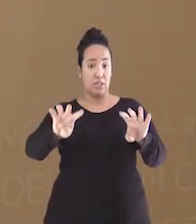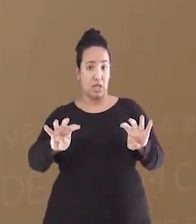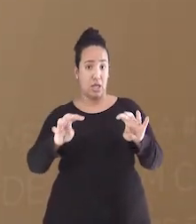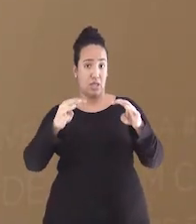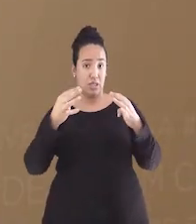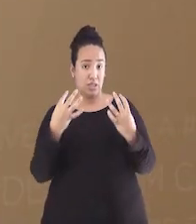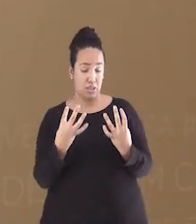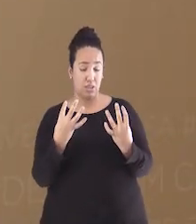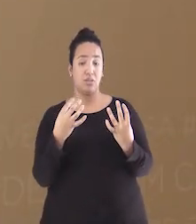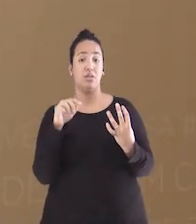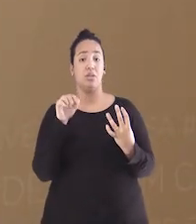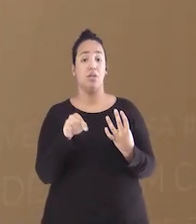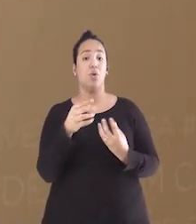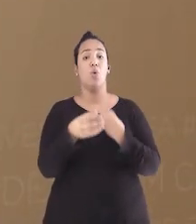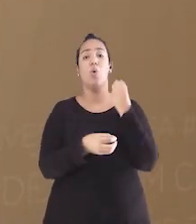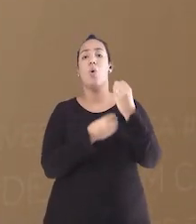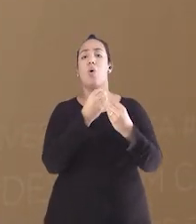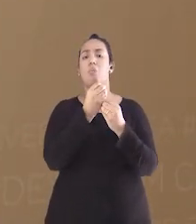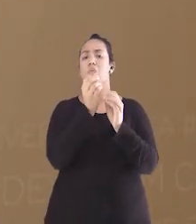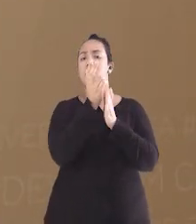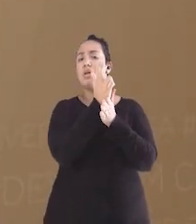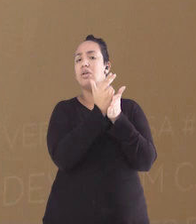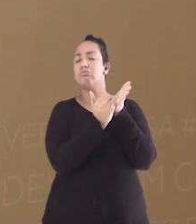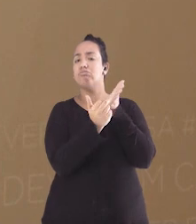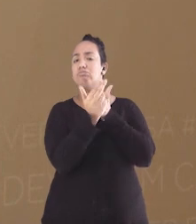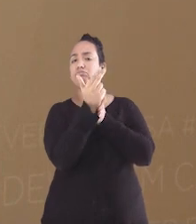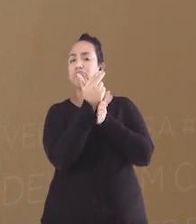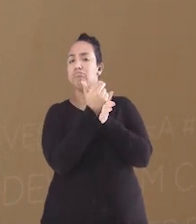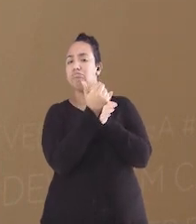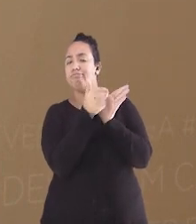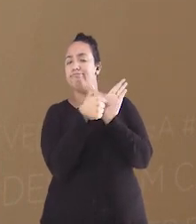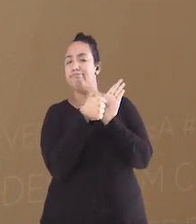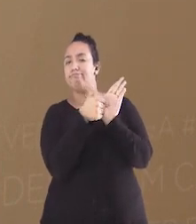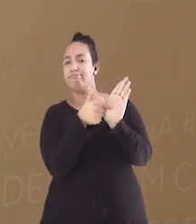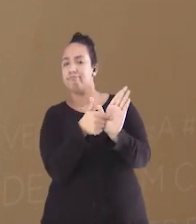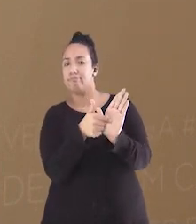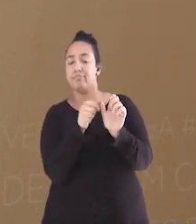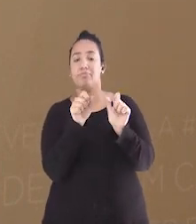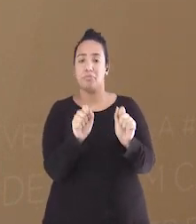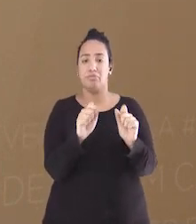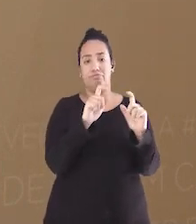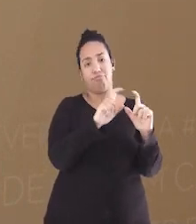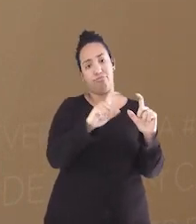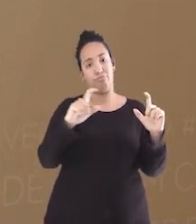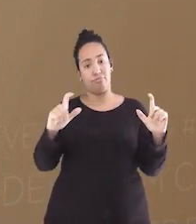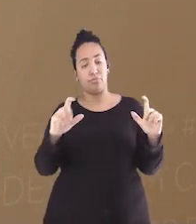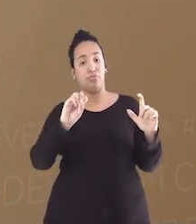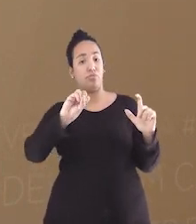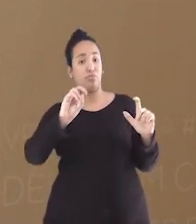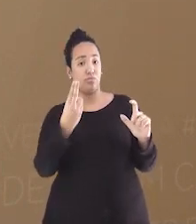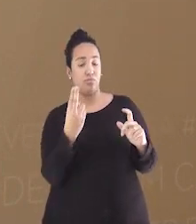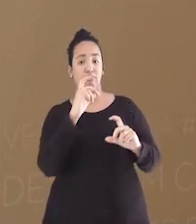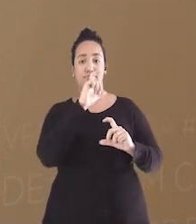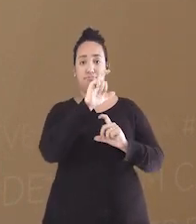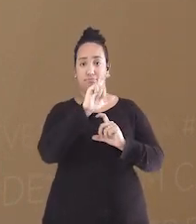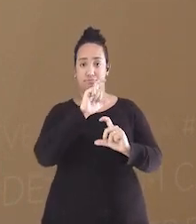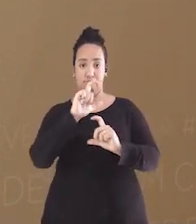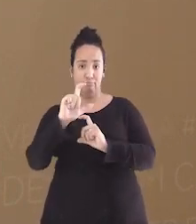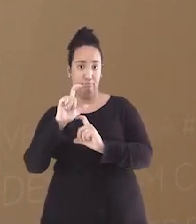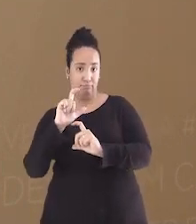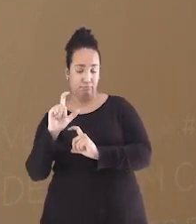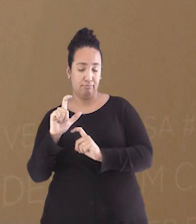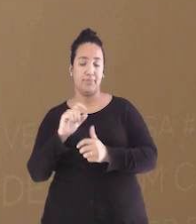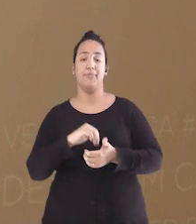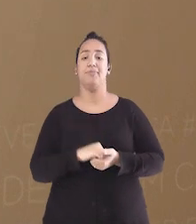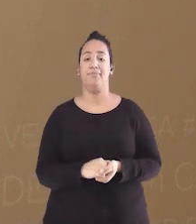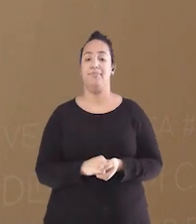sua atenção para a forma que as ilustrações podem aparecer, tanto nas tirinhas como nas histórias